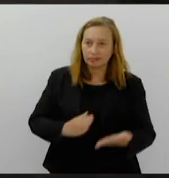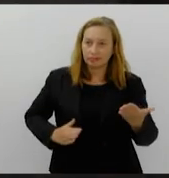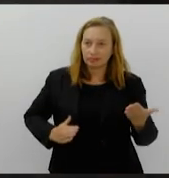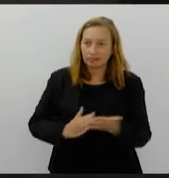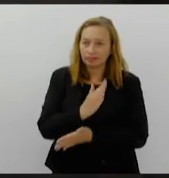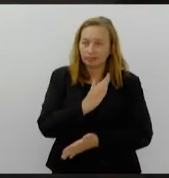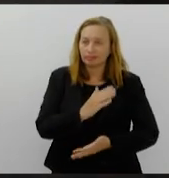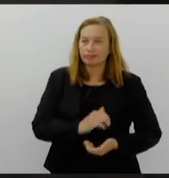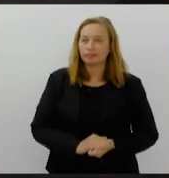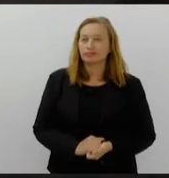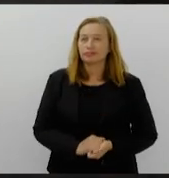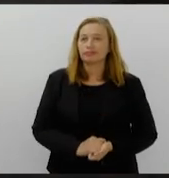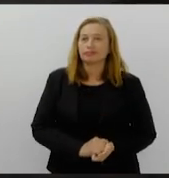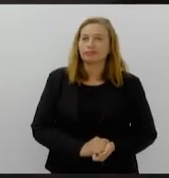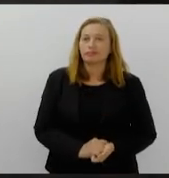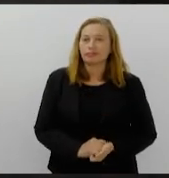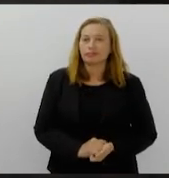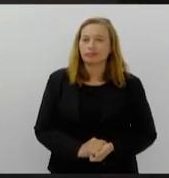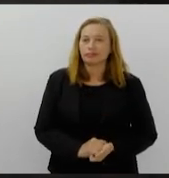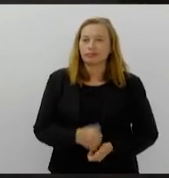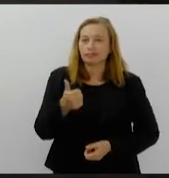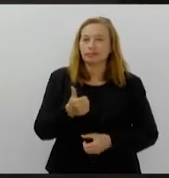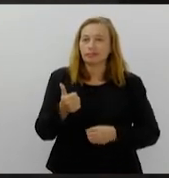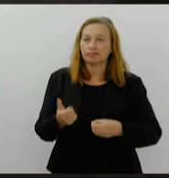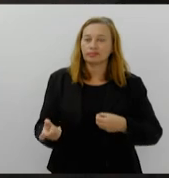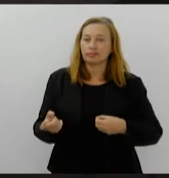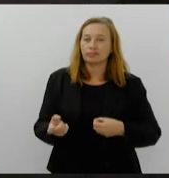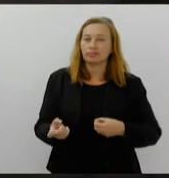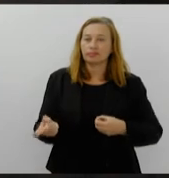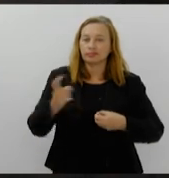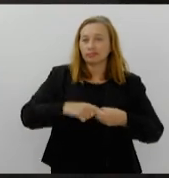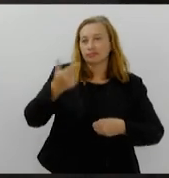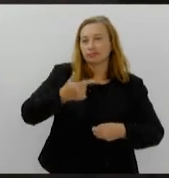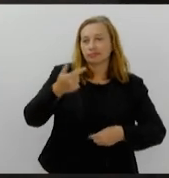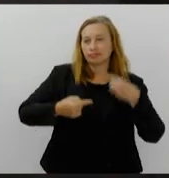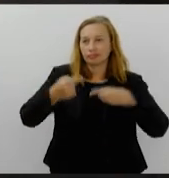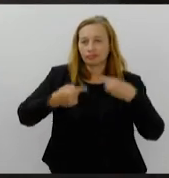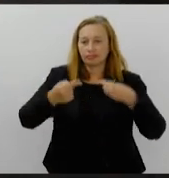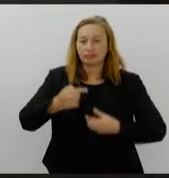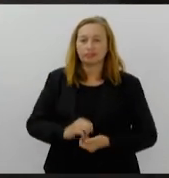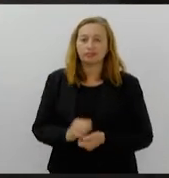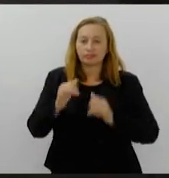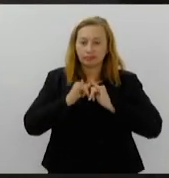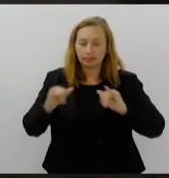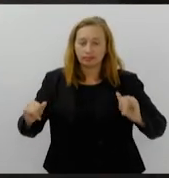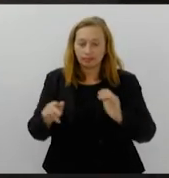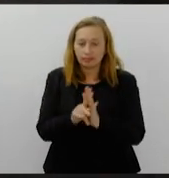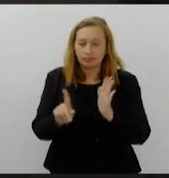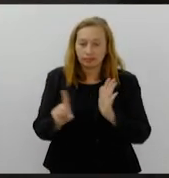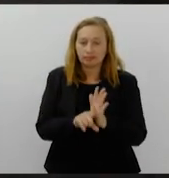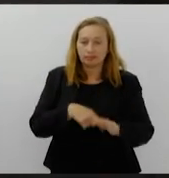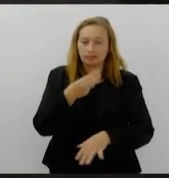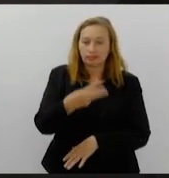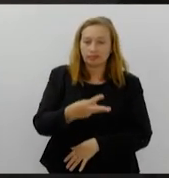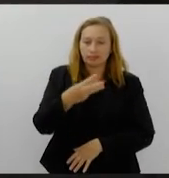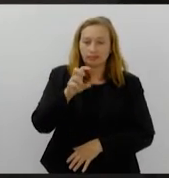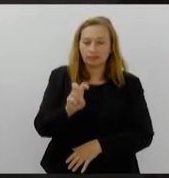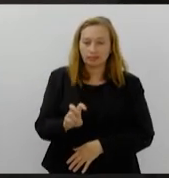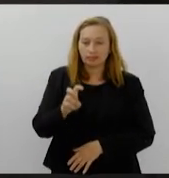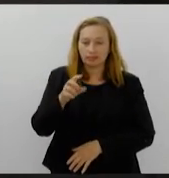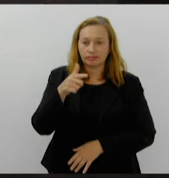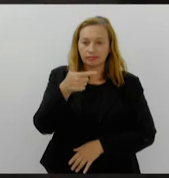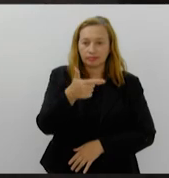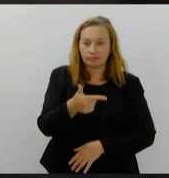permaneçam como estão, aprovado. Em primeira, vai a redação do vencido para a segunda discussão. Anuncio o projeto de lei número